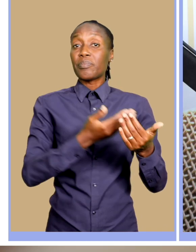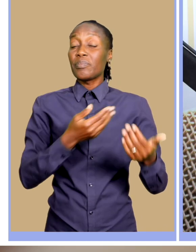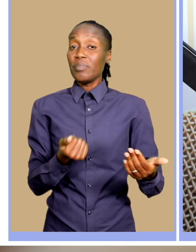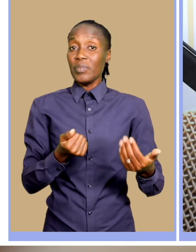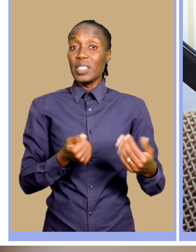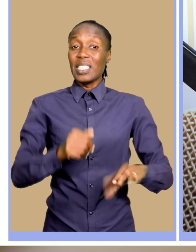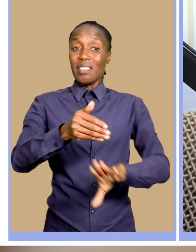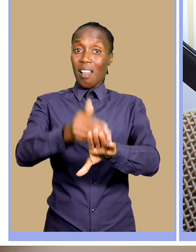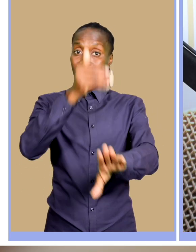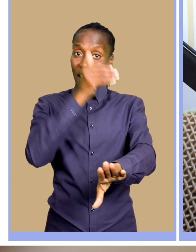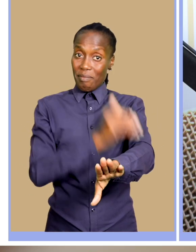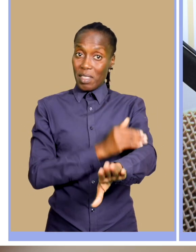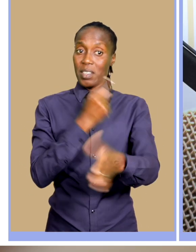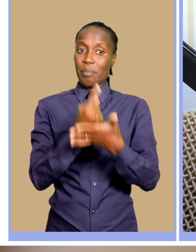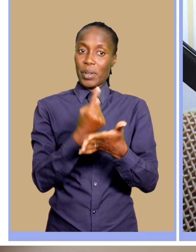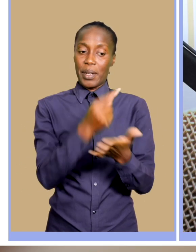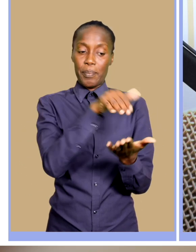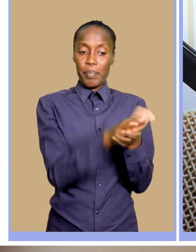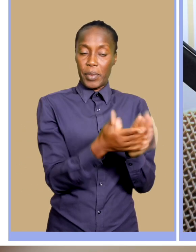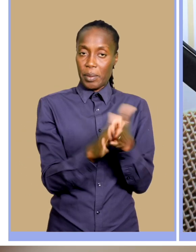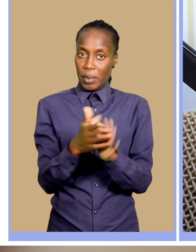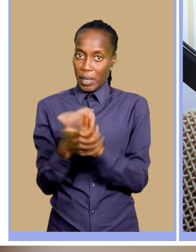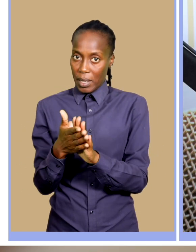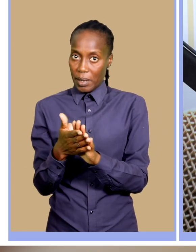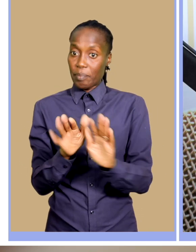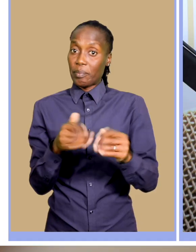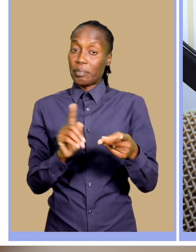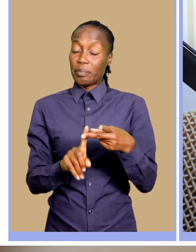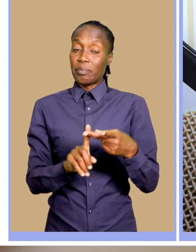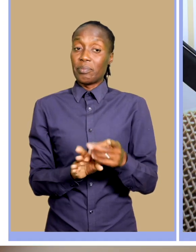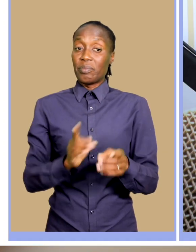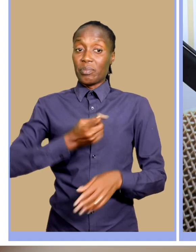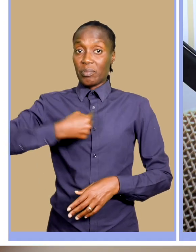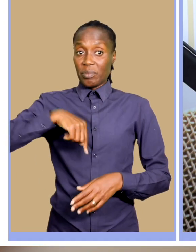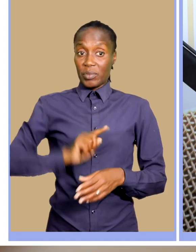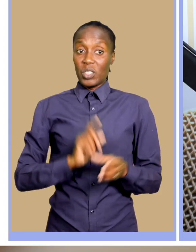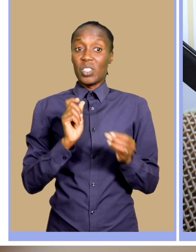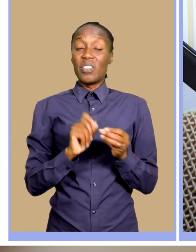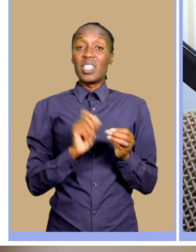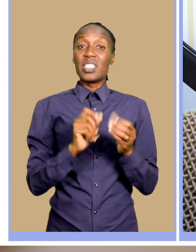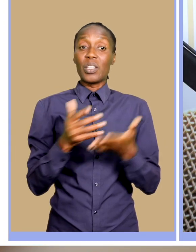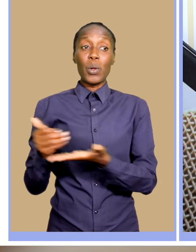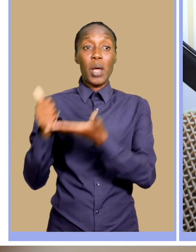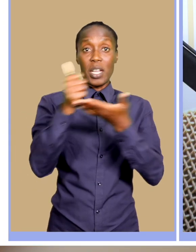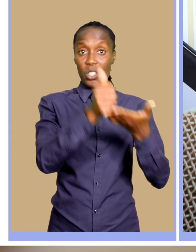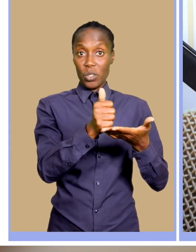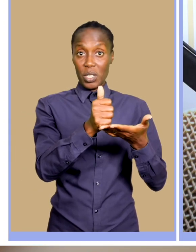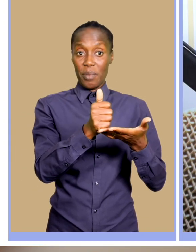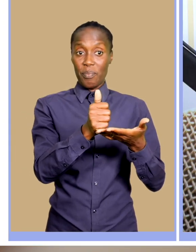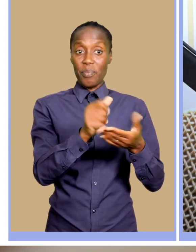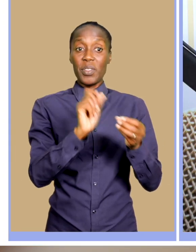o grupo, e no caso, eu sei que quando nós fazemos a resposta como país, nós temos representado a ação